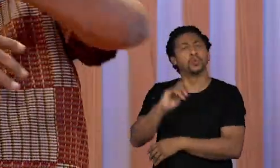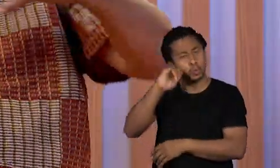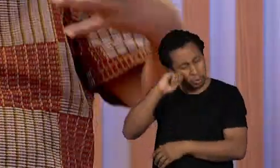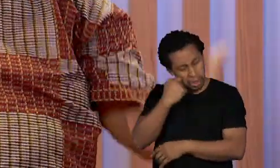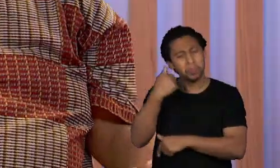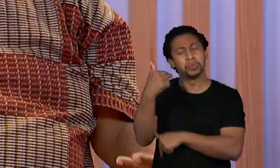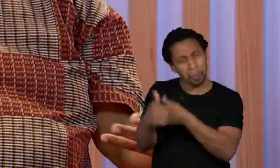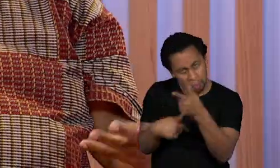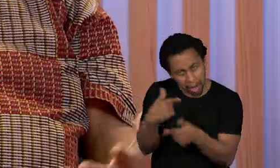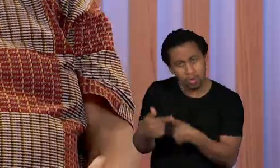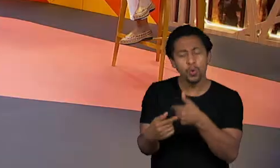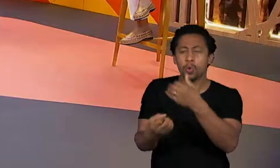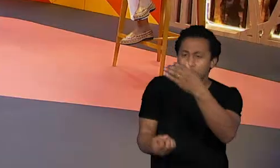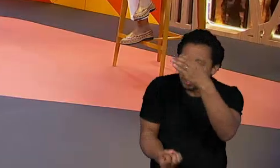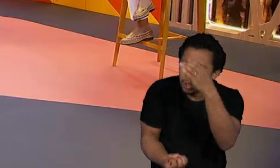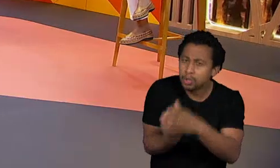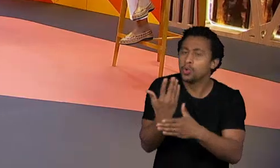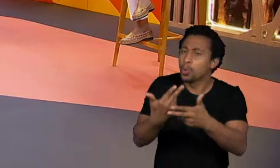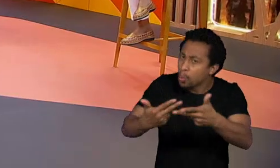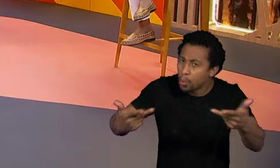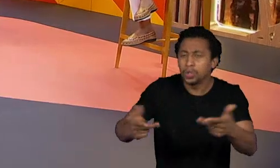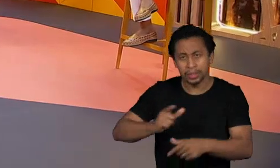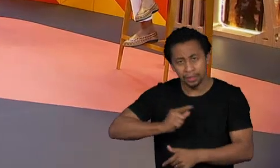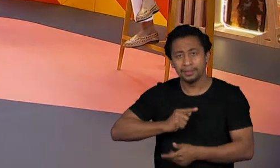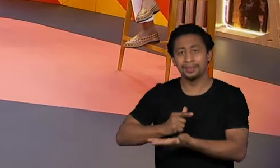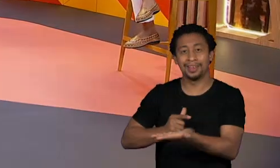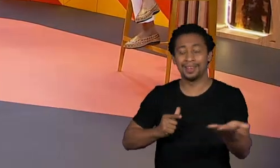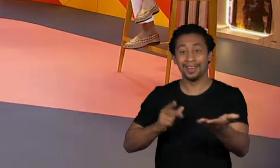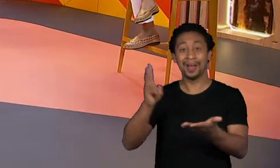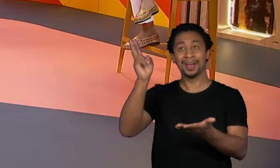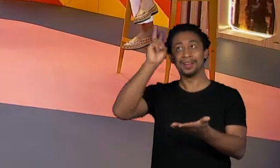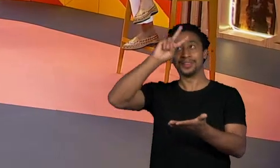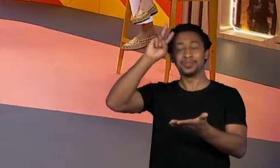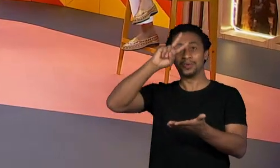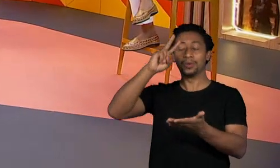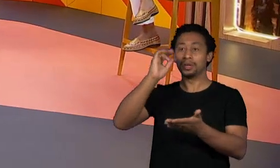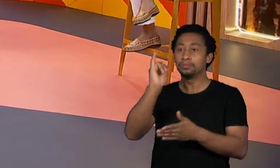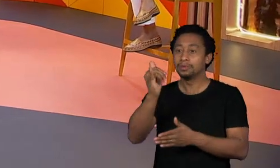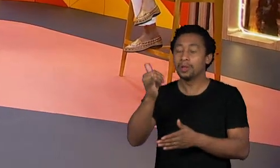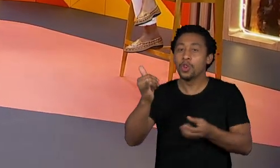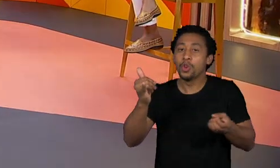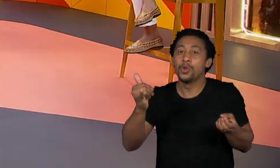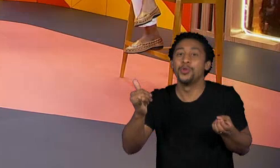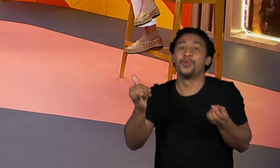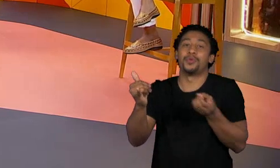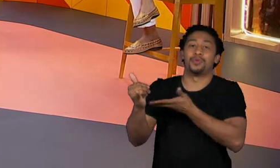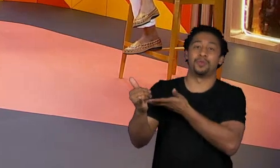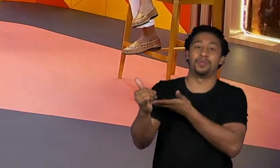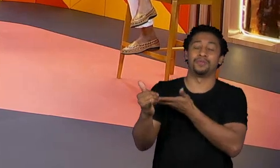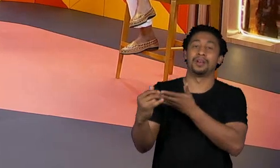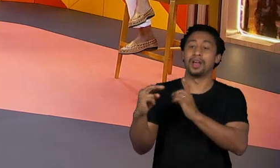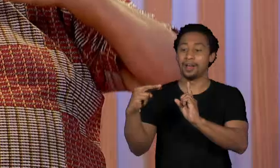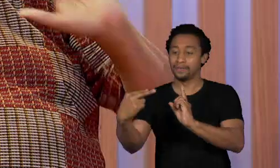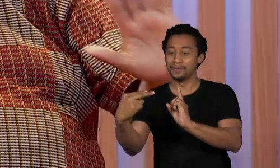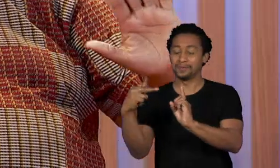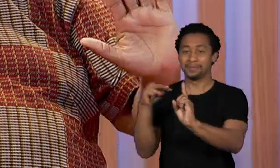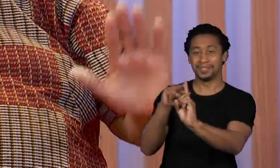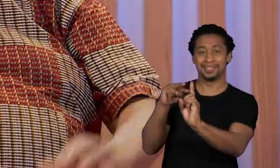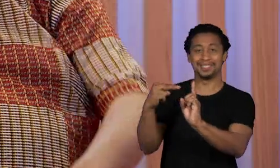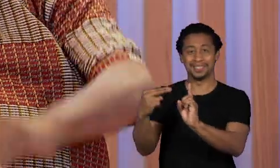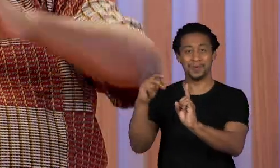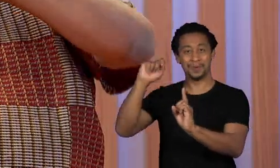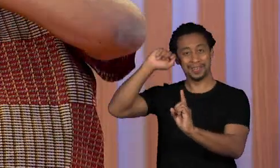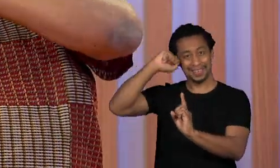que produzimos, né? Então, você recontar a história e mostrar o nosso protagonismo é uma